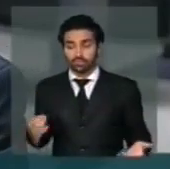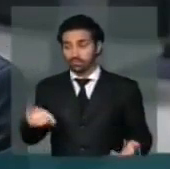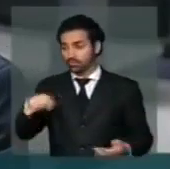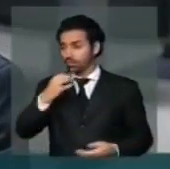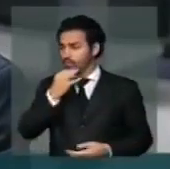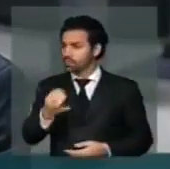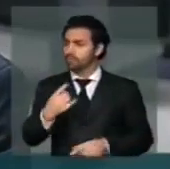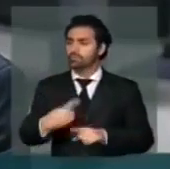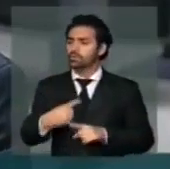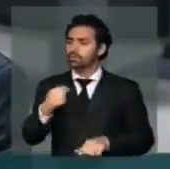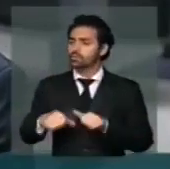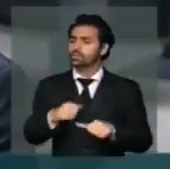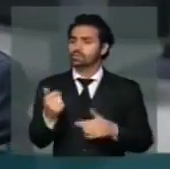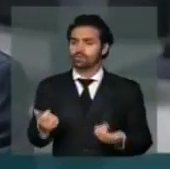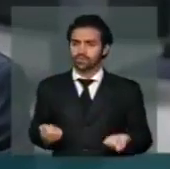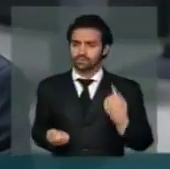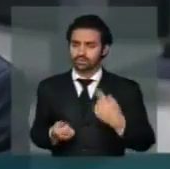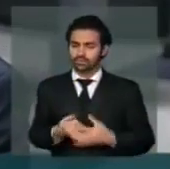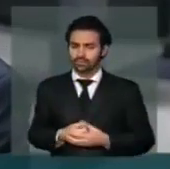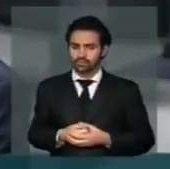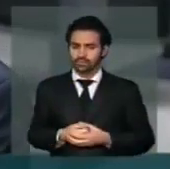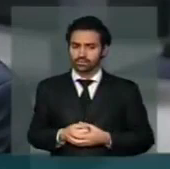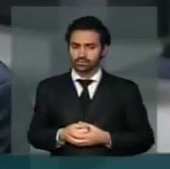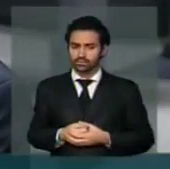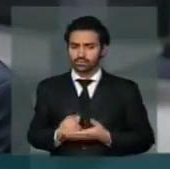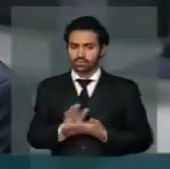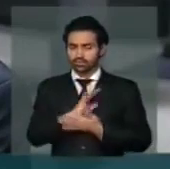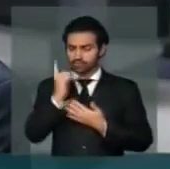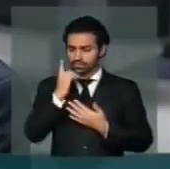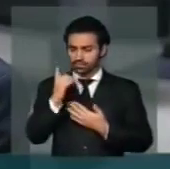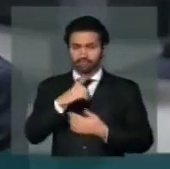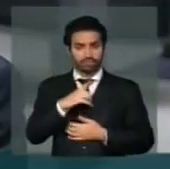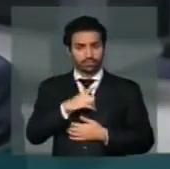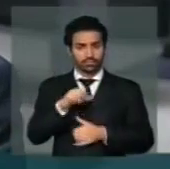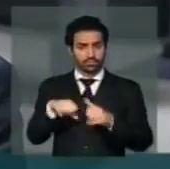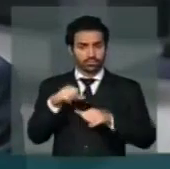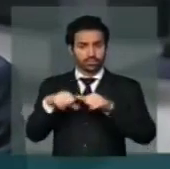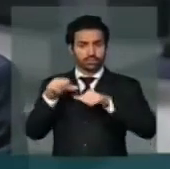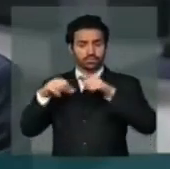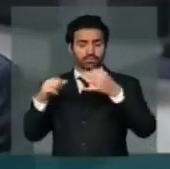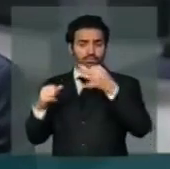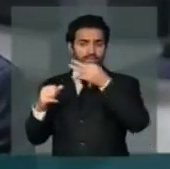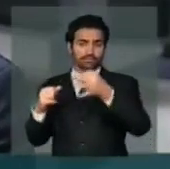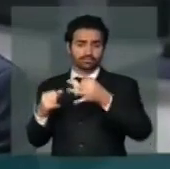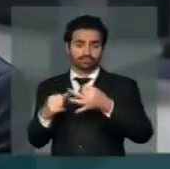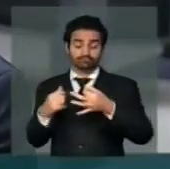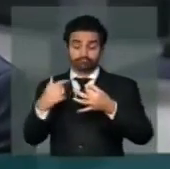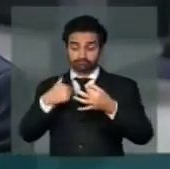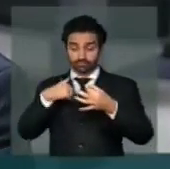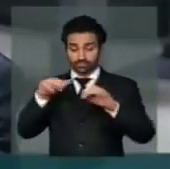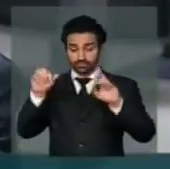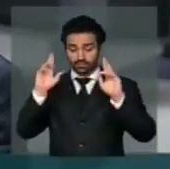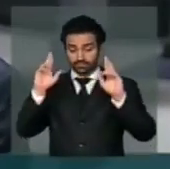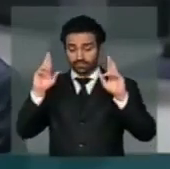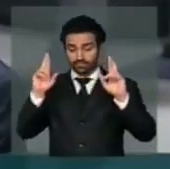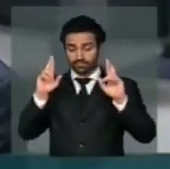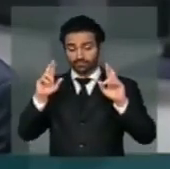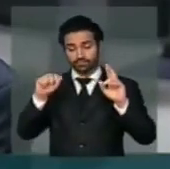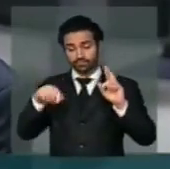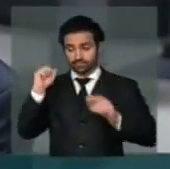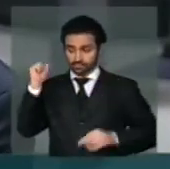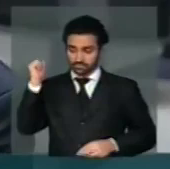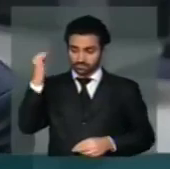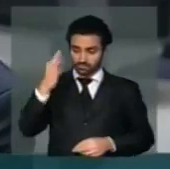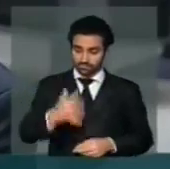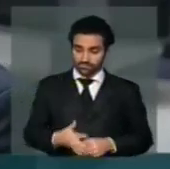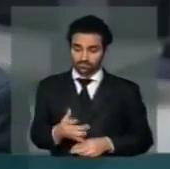andam frágeis, né, de uma parcela de parlamentares. E espero que nessas madrugadas,